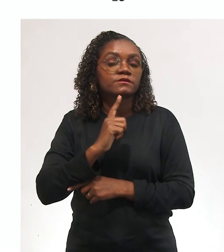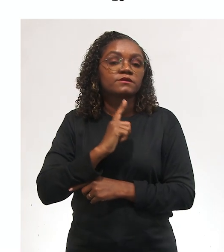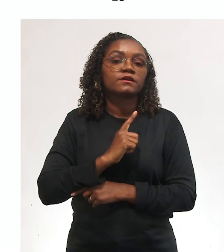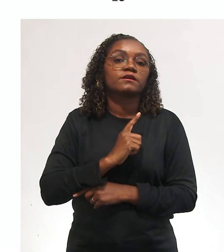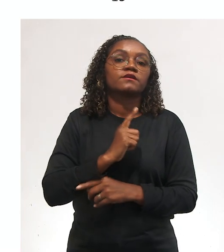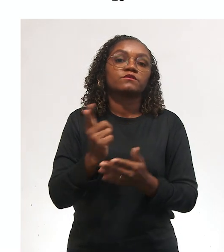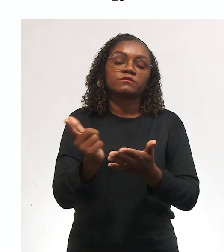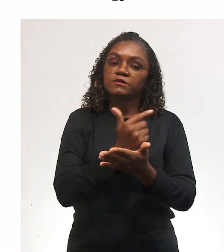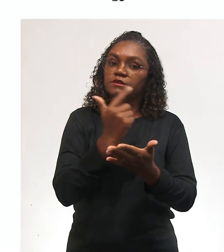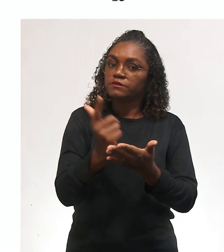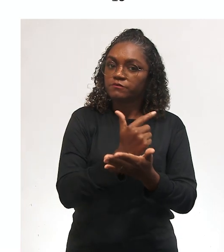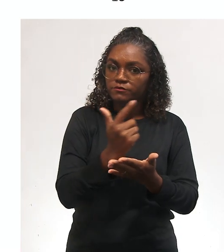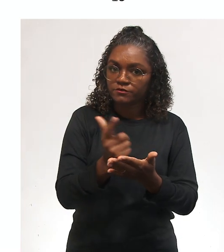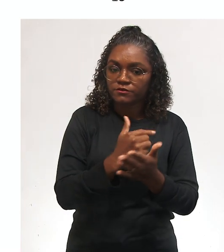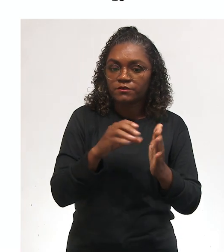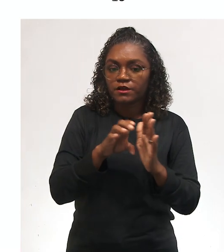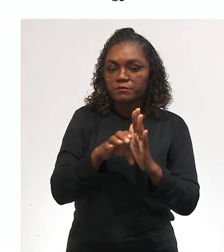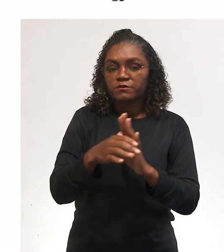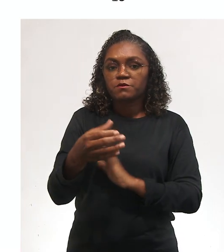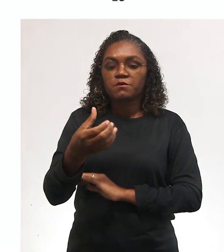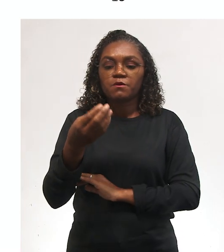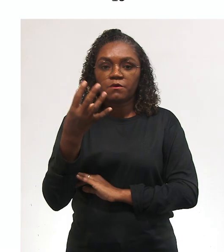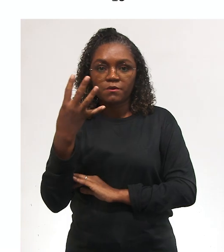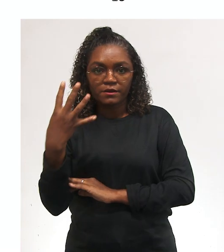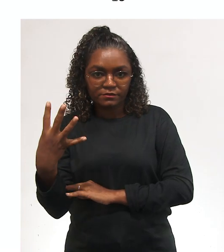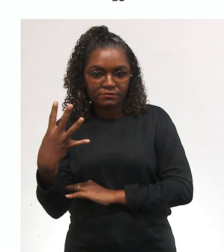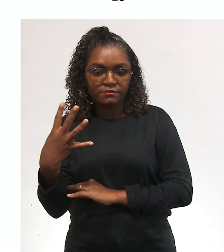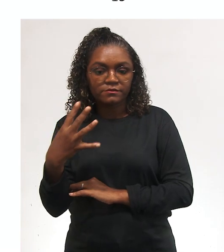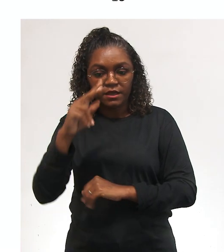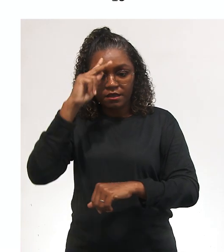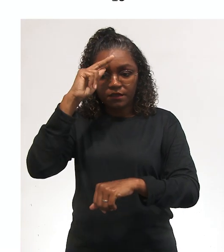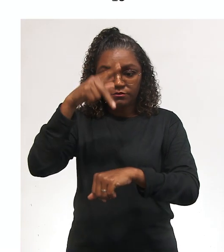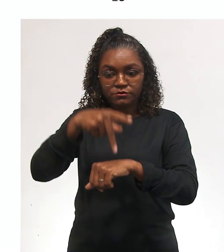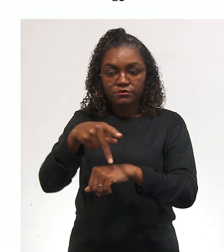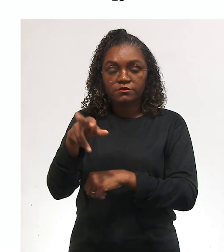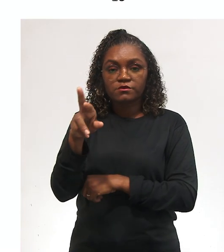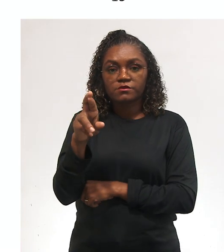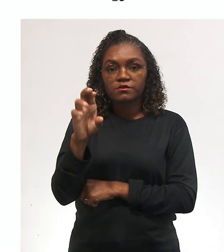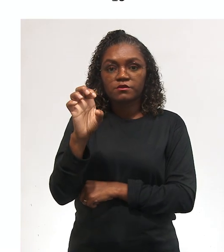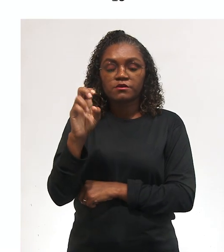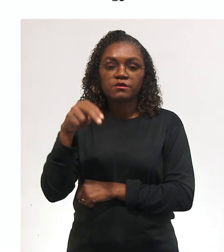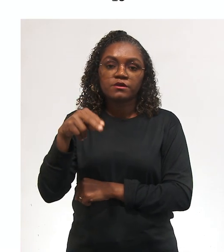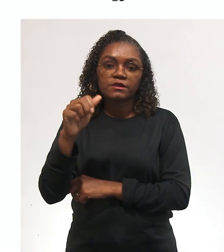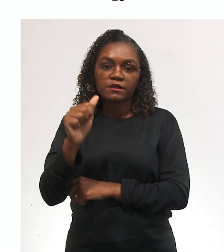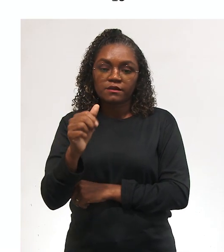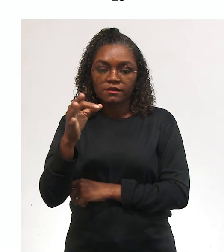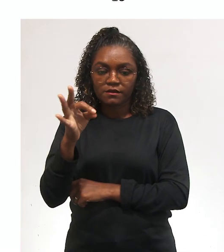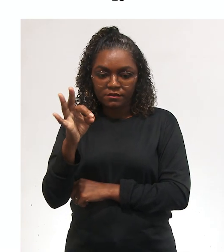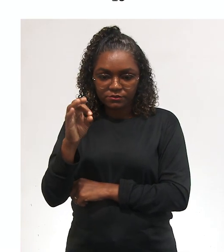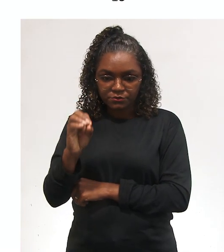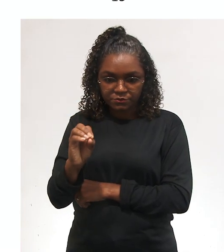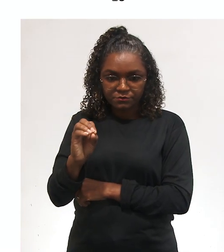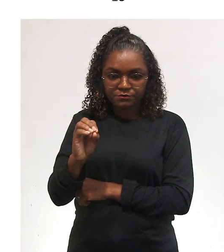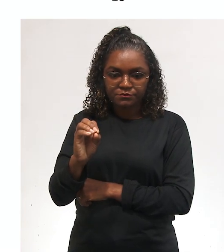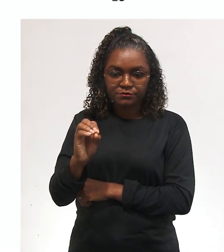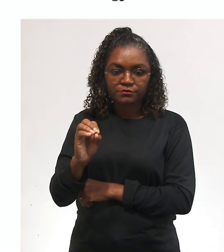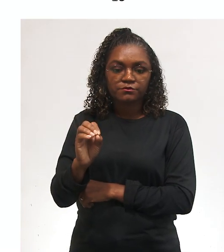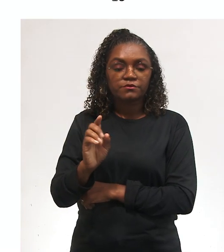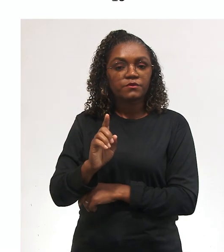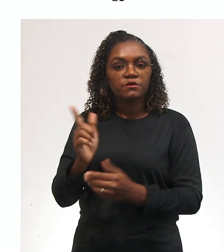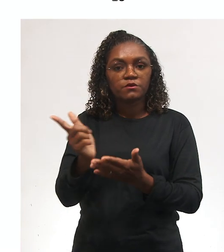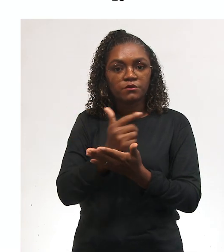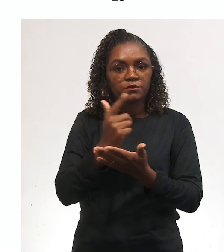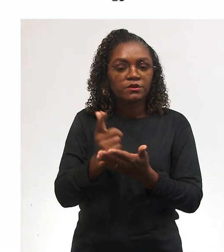o capítulo 4 desse livro aqui, Gestão da Qualidade, desse autor, Renato Nogueirol